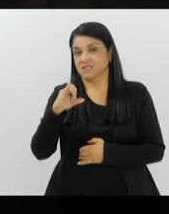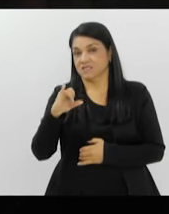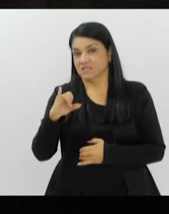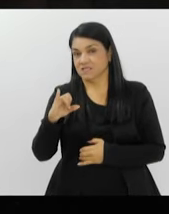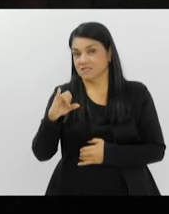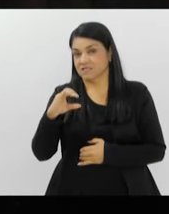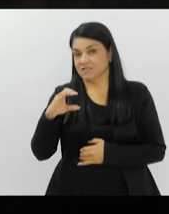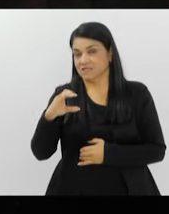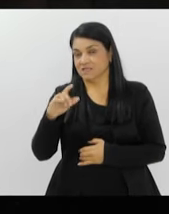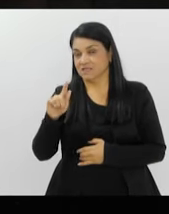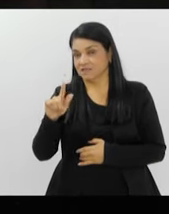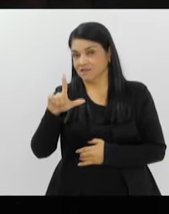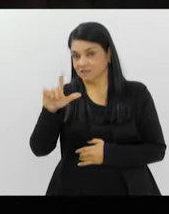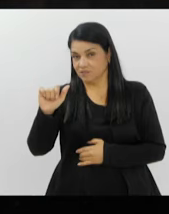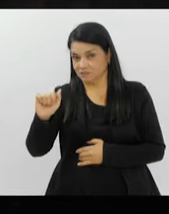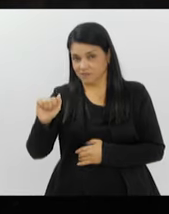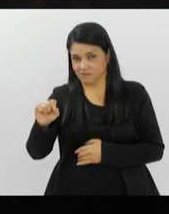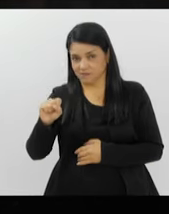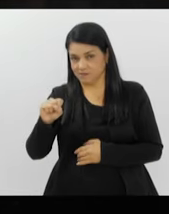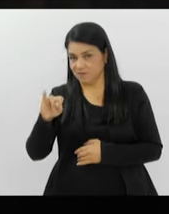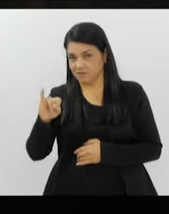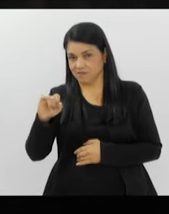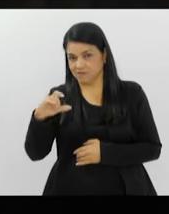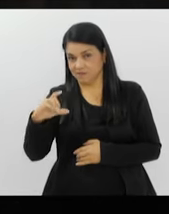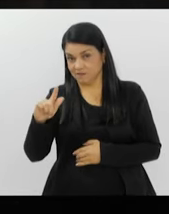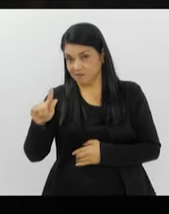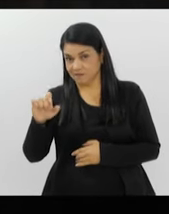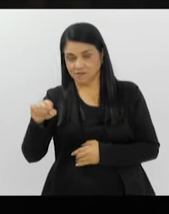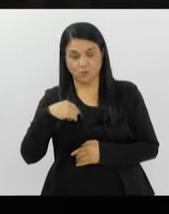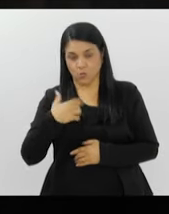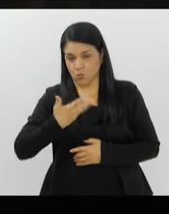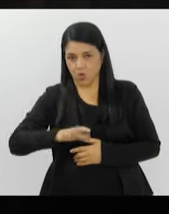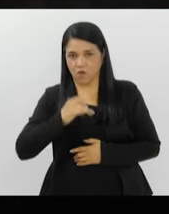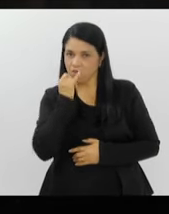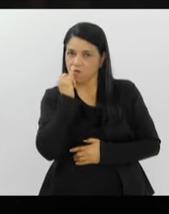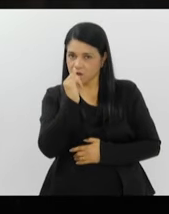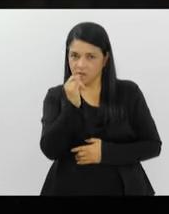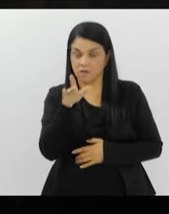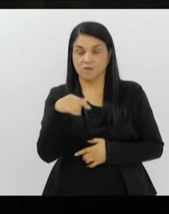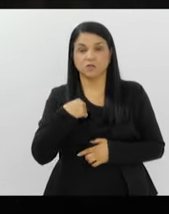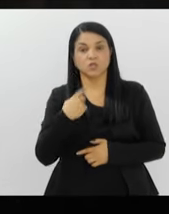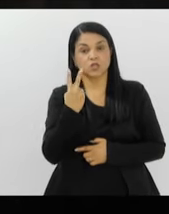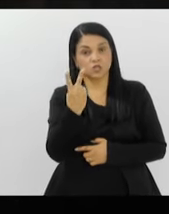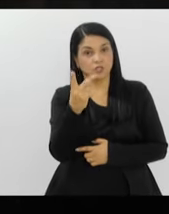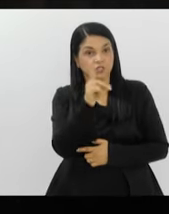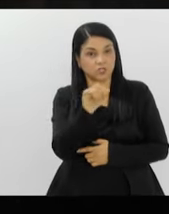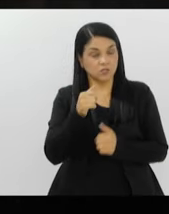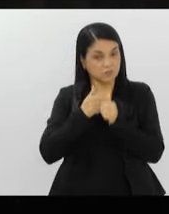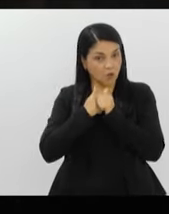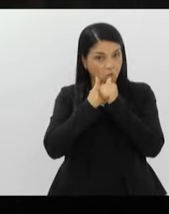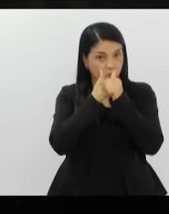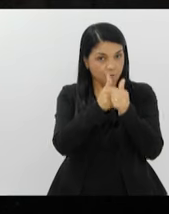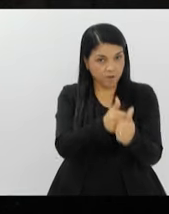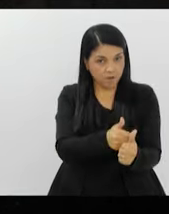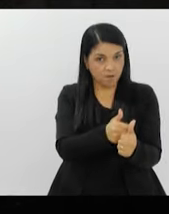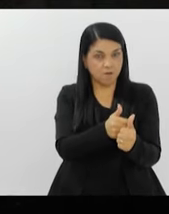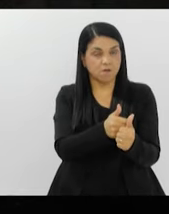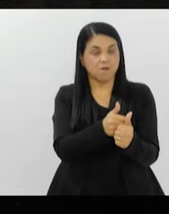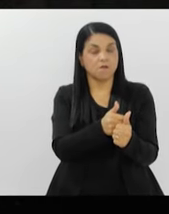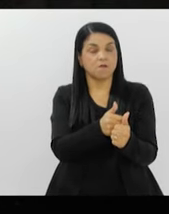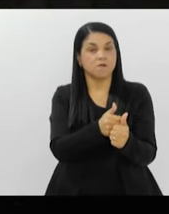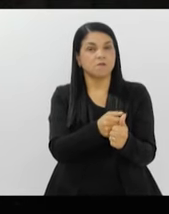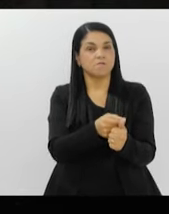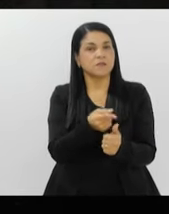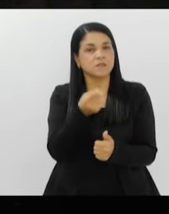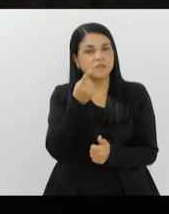mas queria chamar atenção porque são dois dias que a gente deve acompanhar Exatamente pra gente